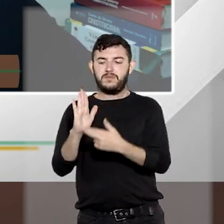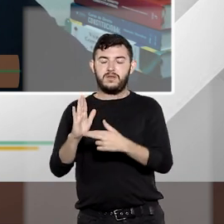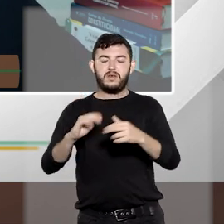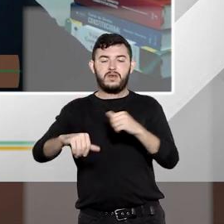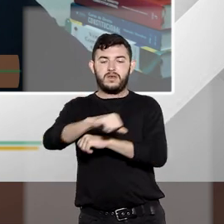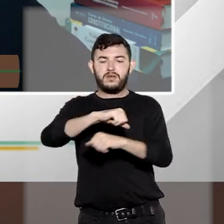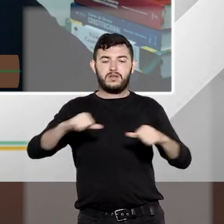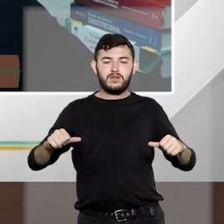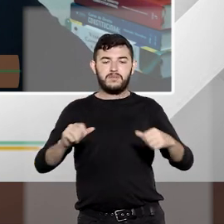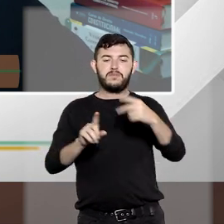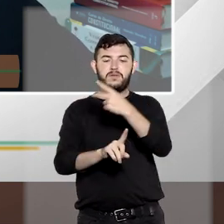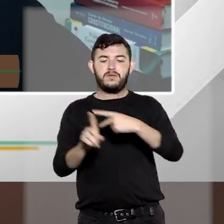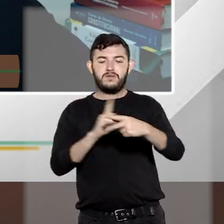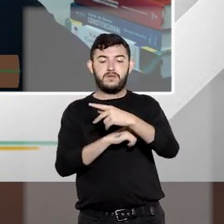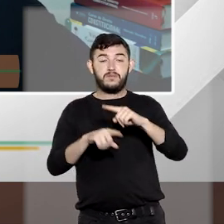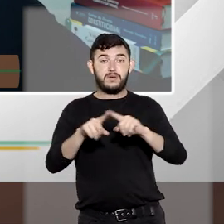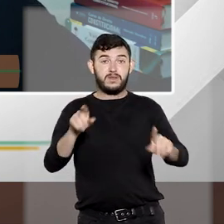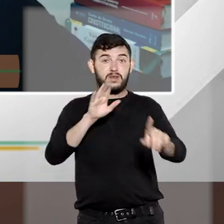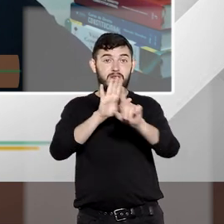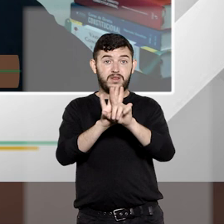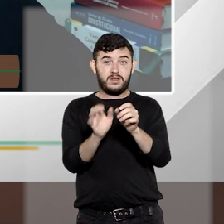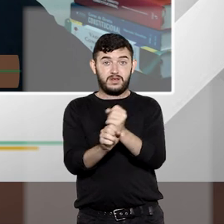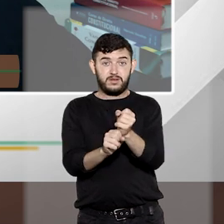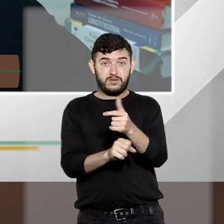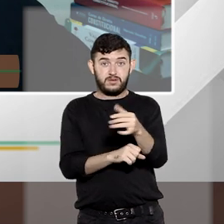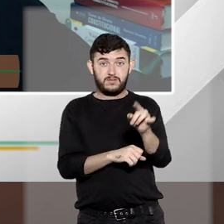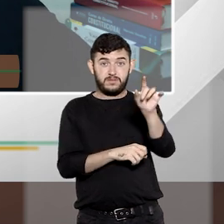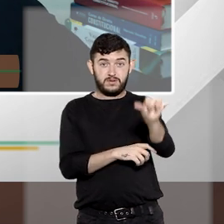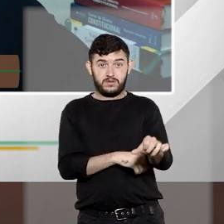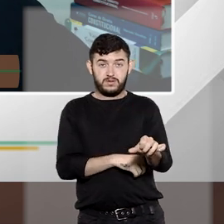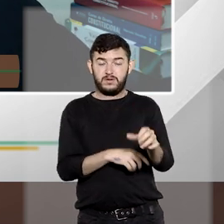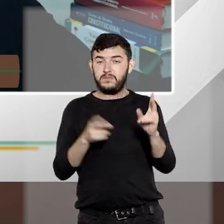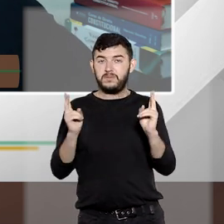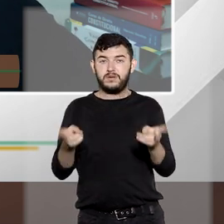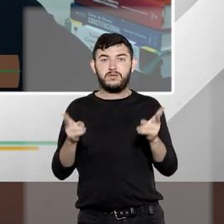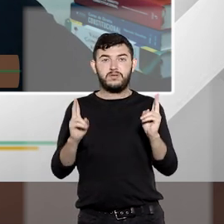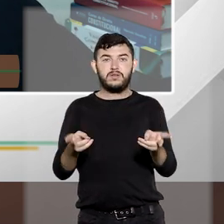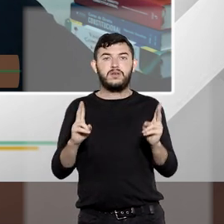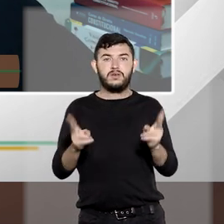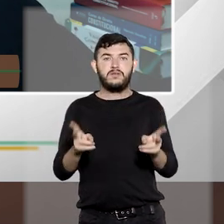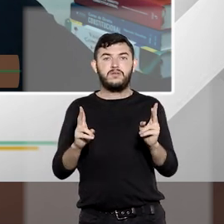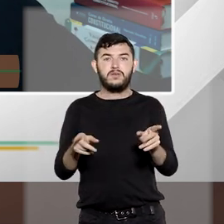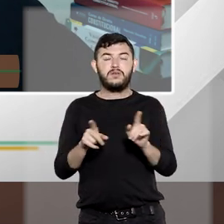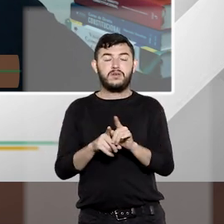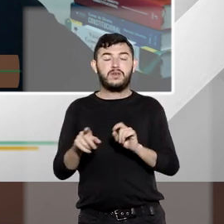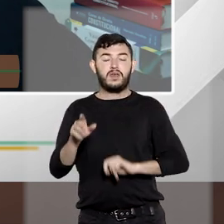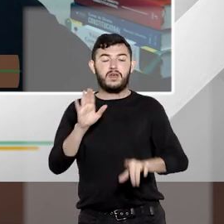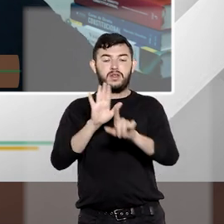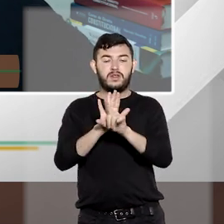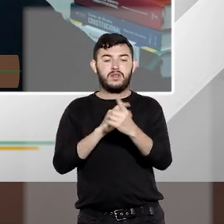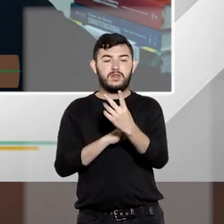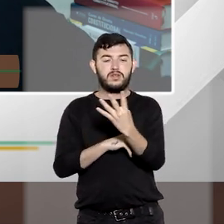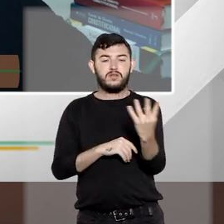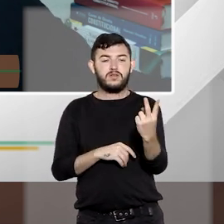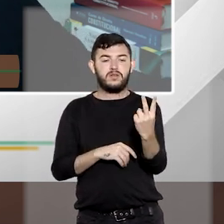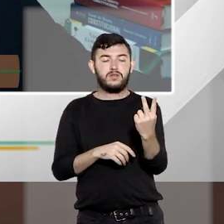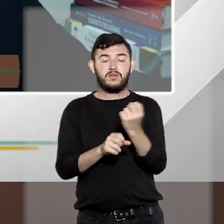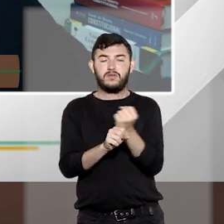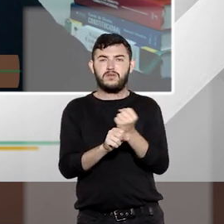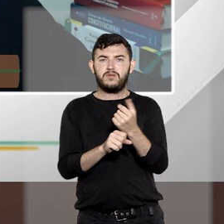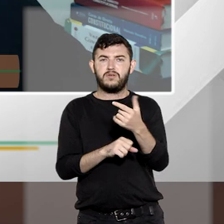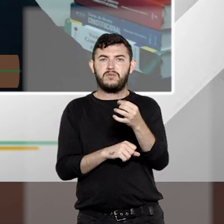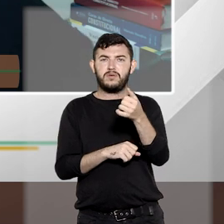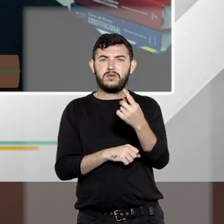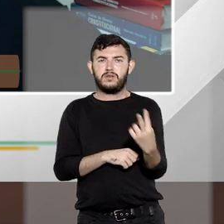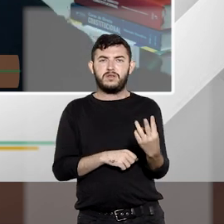contrário, a Emenda 103 de 2019, ela manteve ali, né, o vigor da Lei 142 de 2013, até que, inclusive, né, em relação